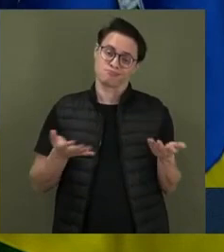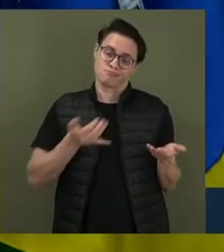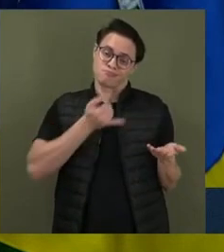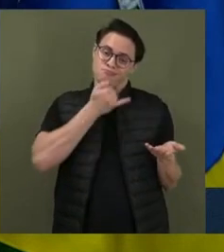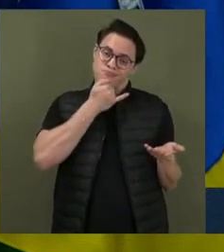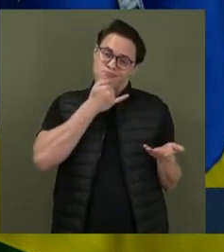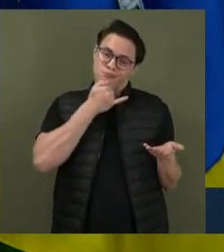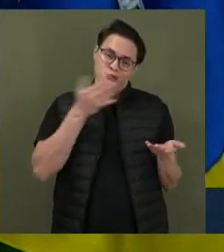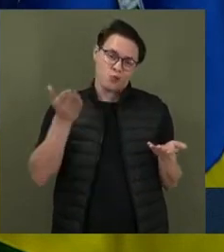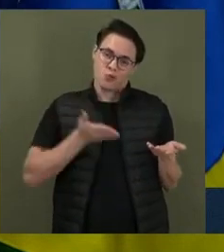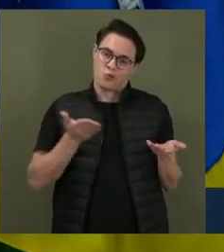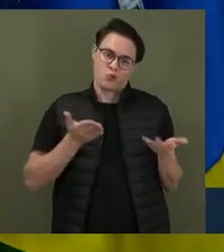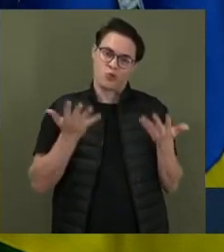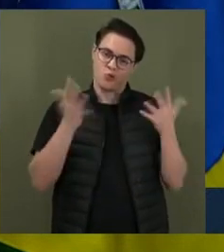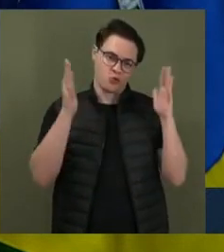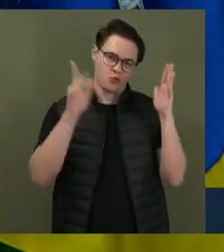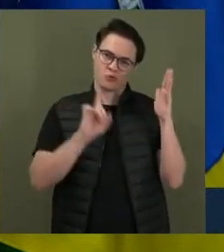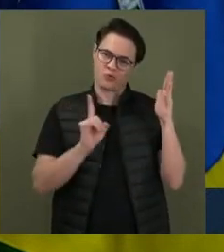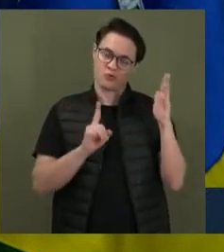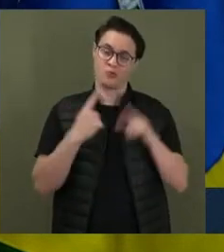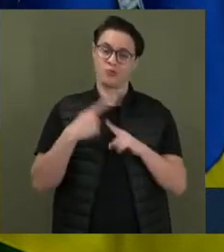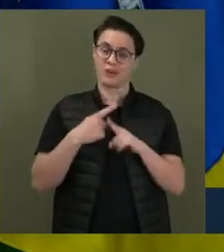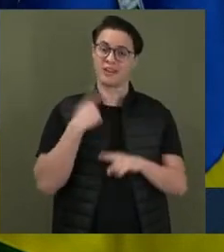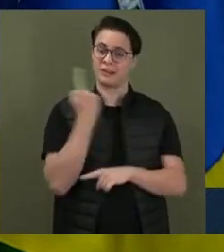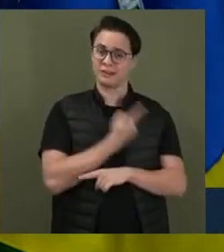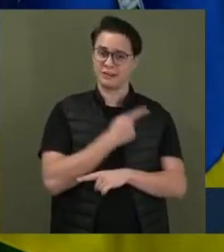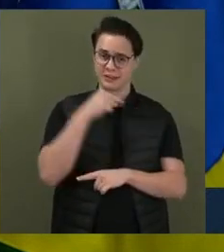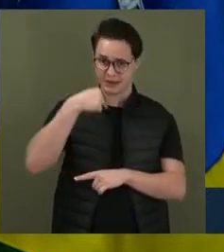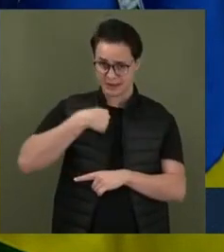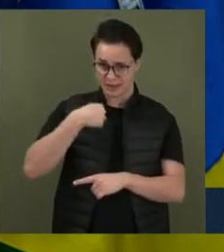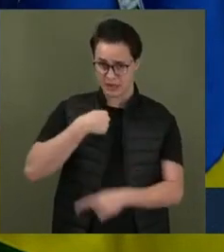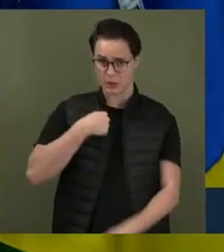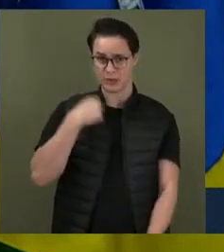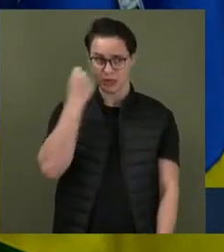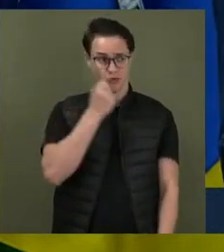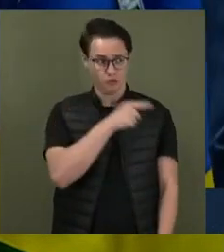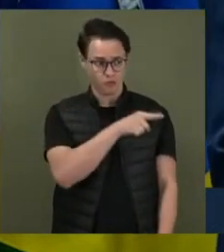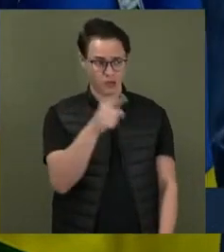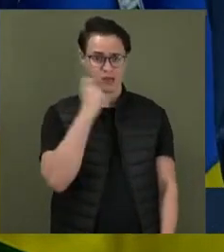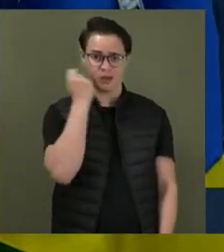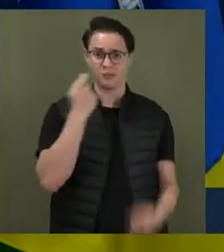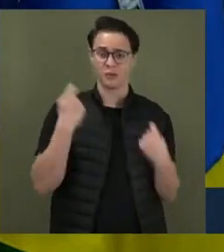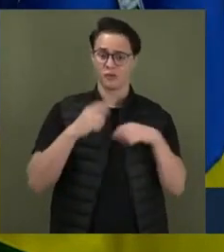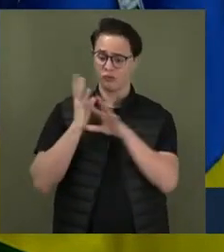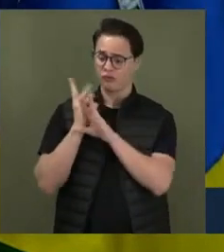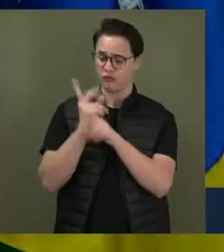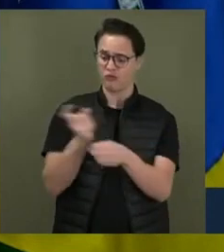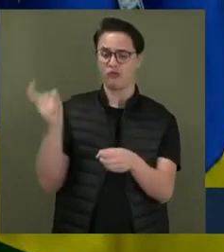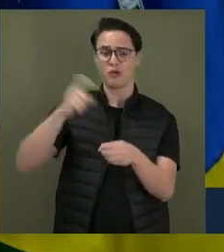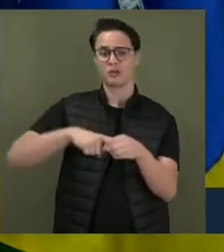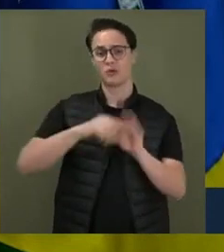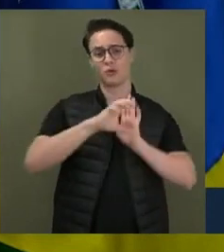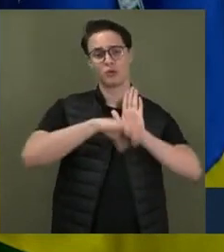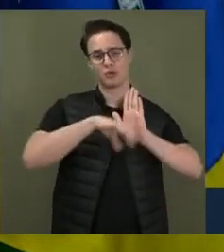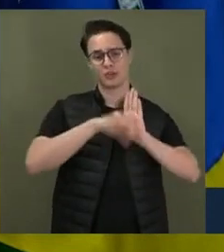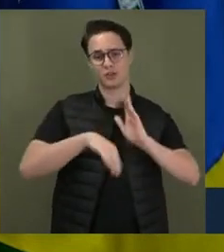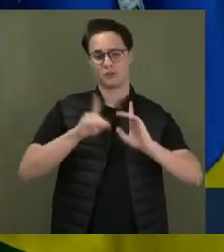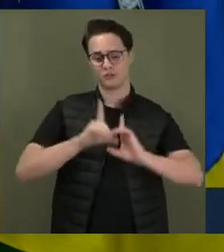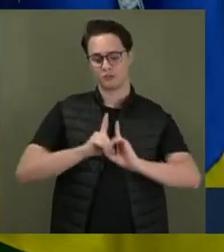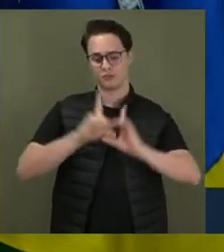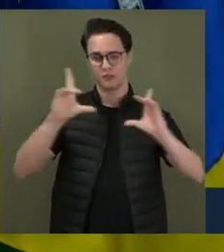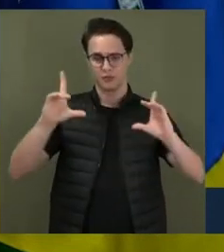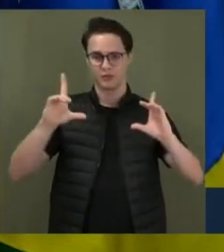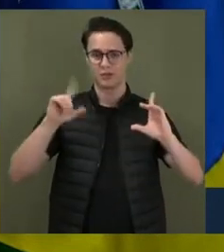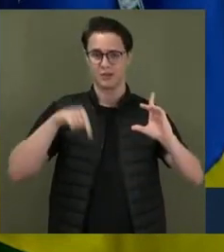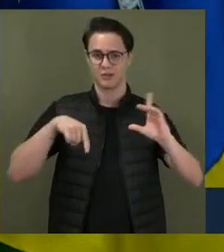comemorações, porque nós, do Senado, precisamos retomar esse protagonismo na garantia da liberdade e da democracia no país. A exemplo